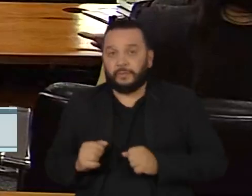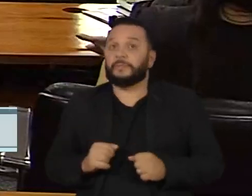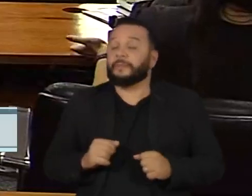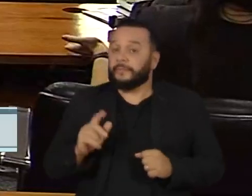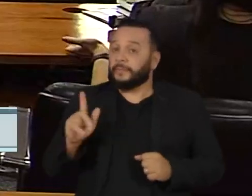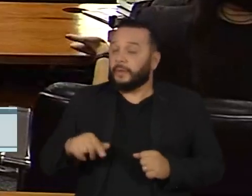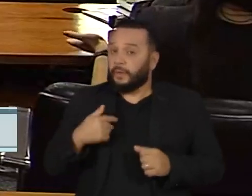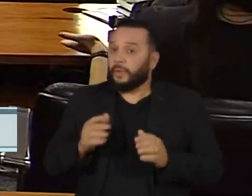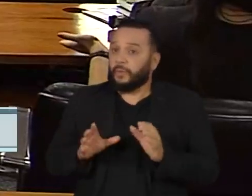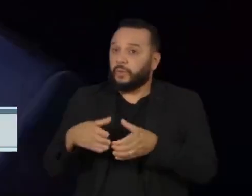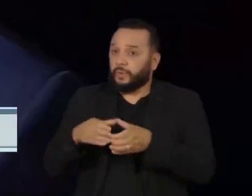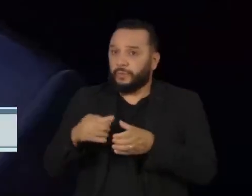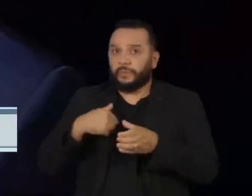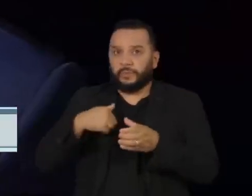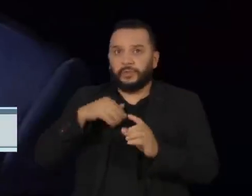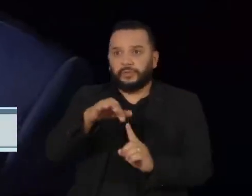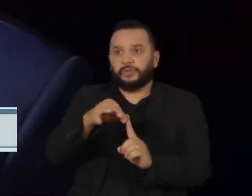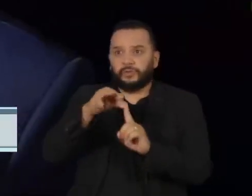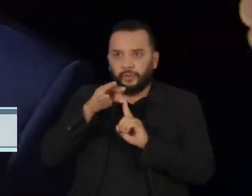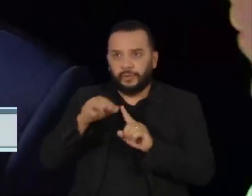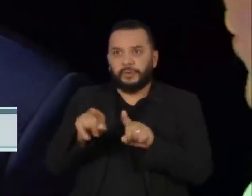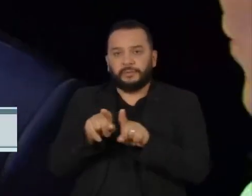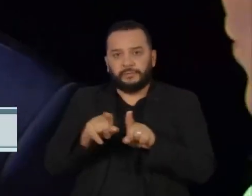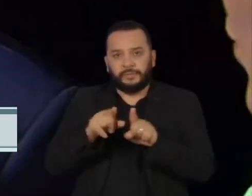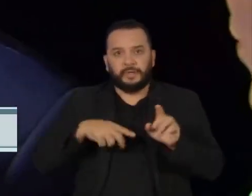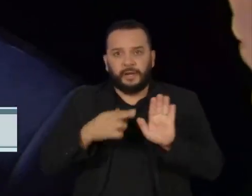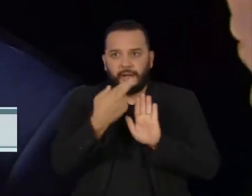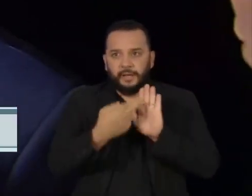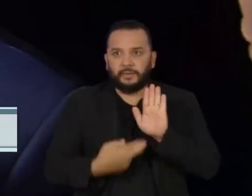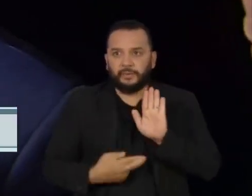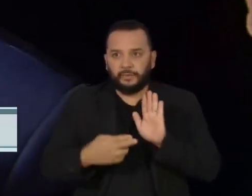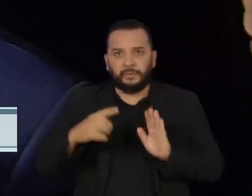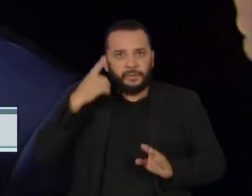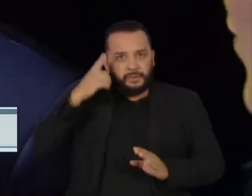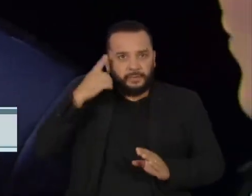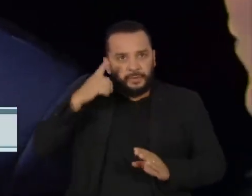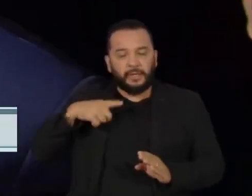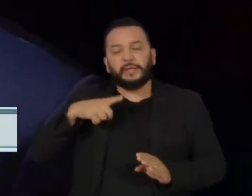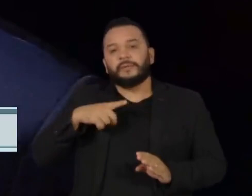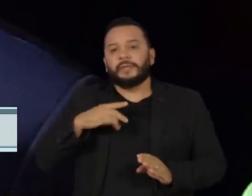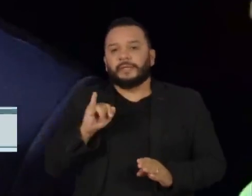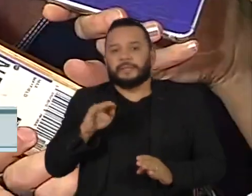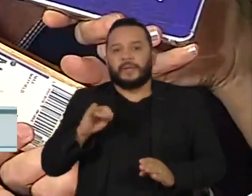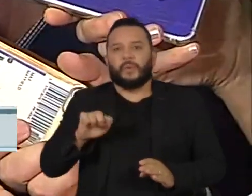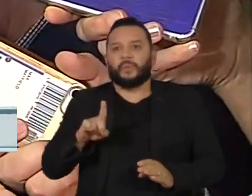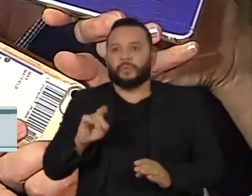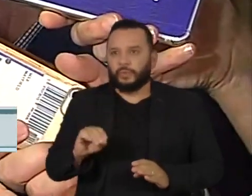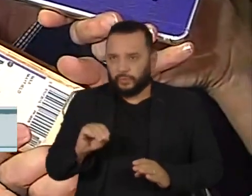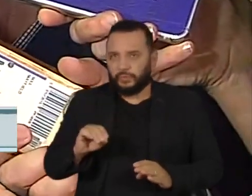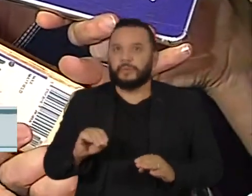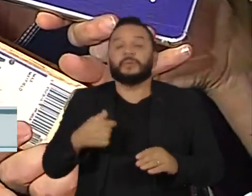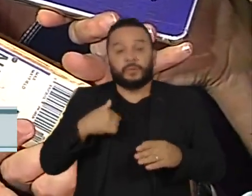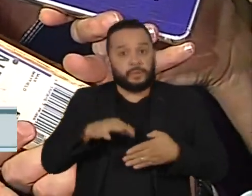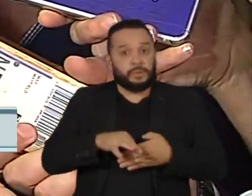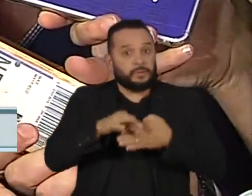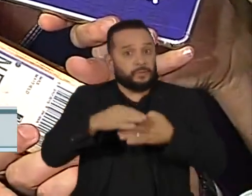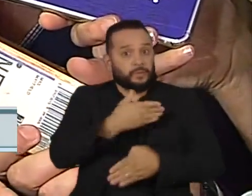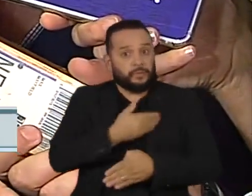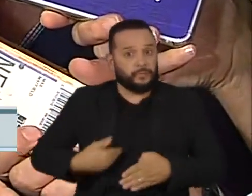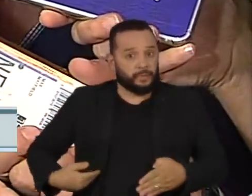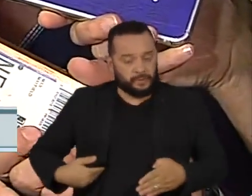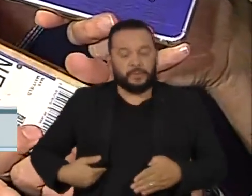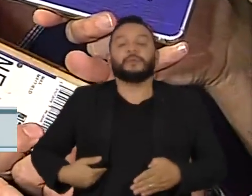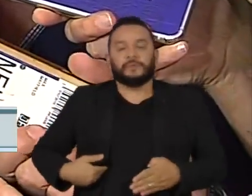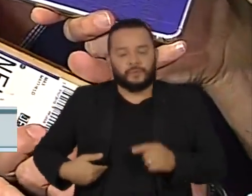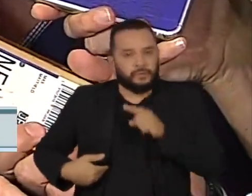comissão que elegeu também um relator, o deputado Isnaldo Bulhões, do MDB. O líder do governo no